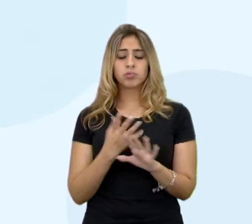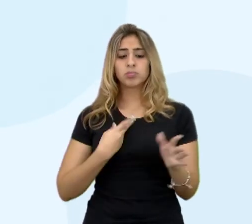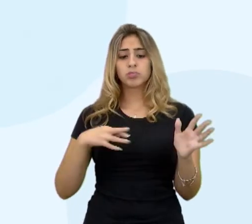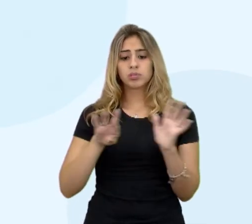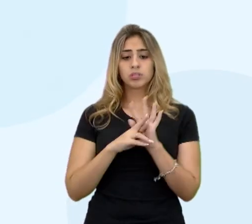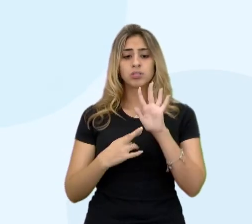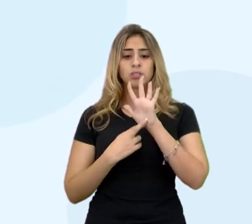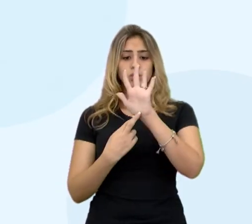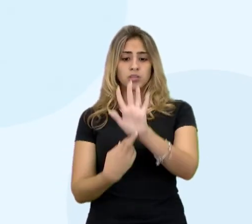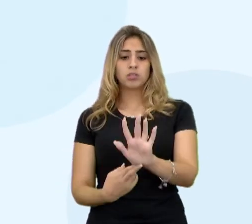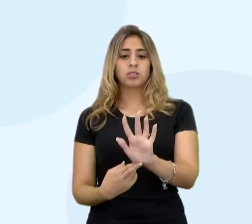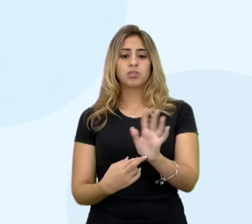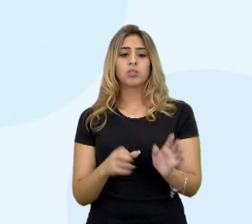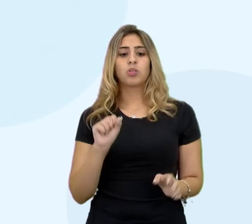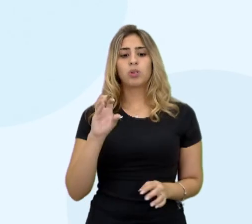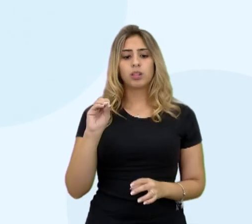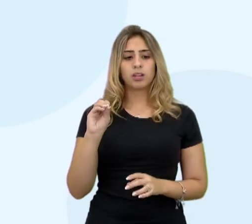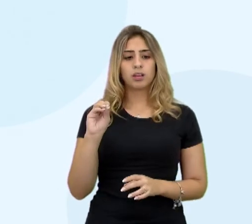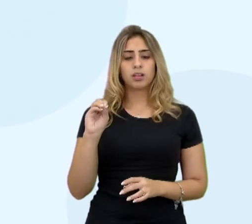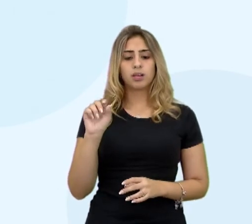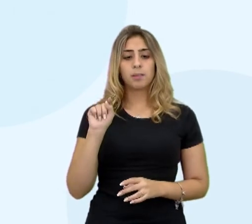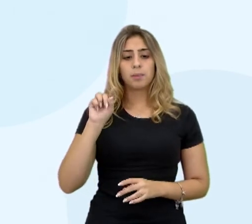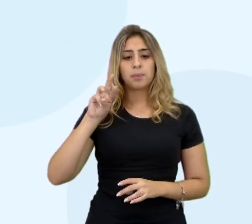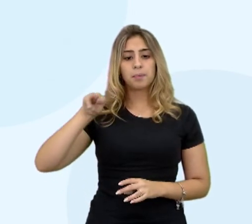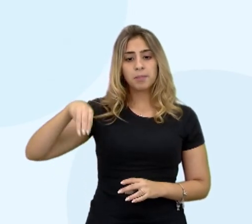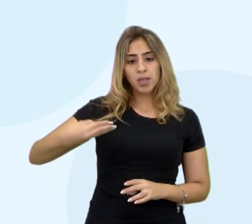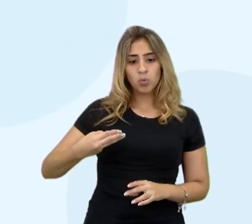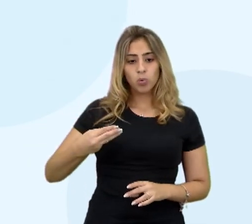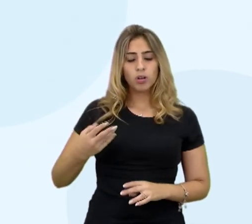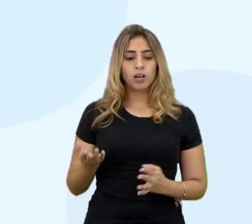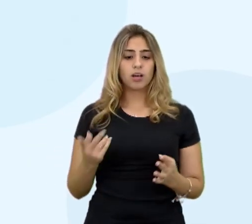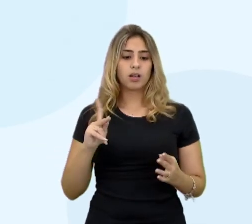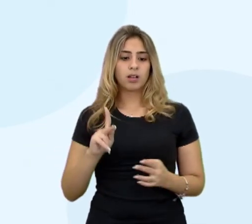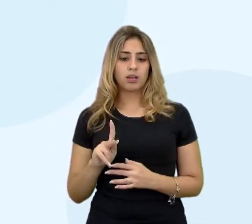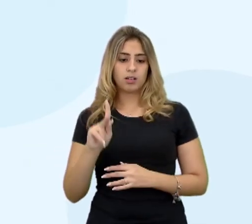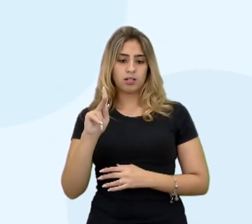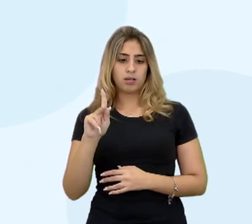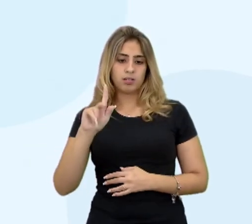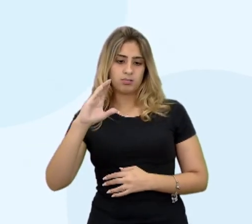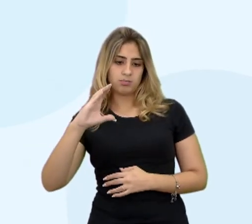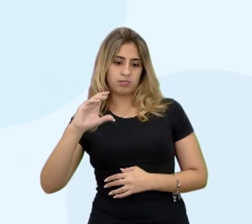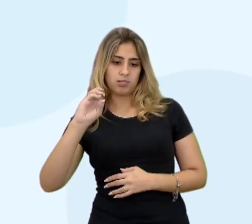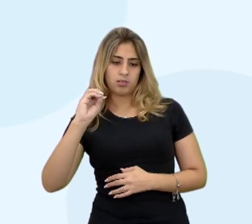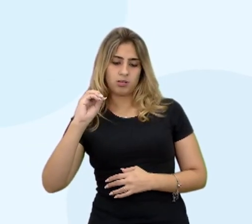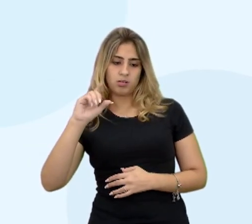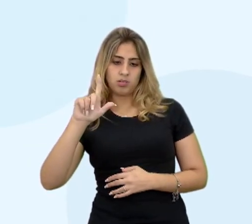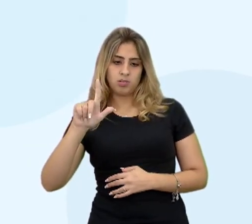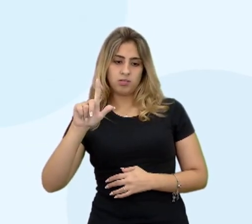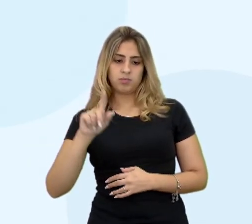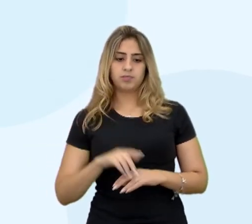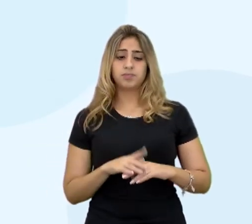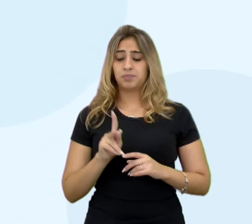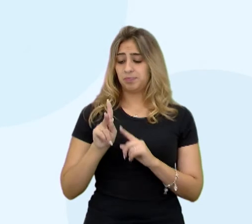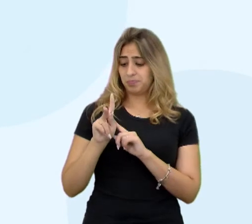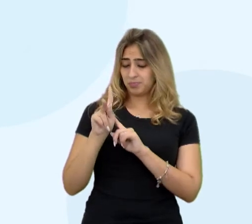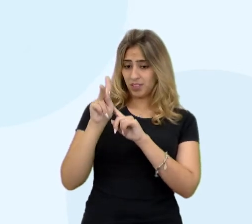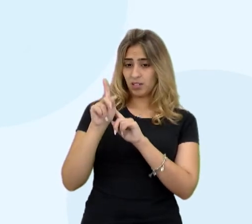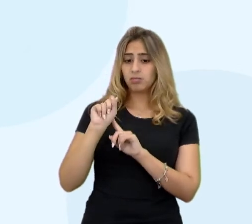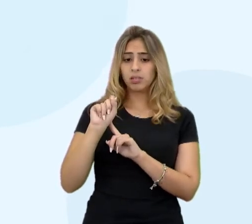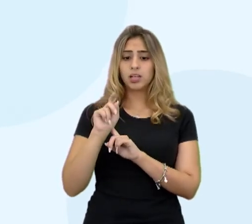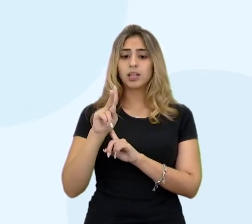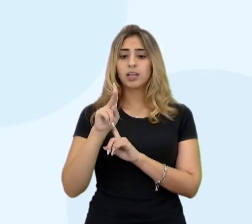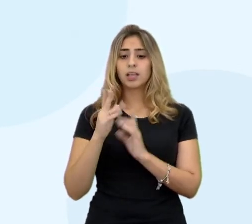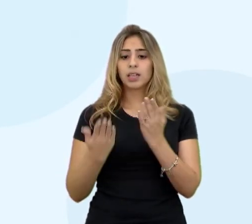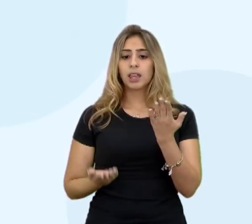no 80.000 calorias. Lembrando que 80.000, a palavra 1000 significa quilo, né? Então, ó, para